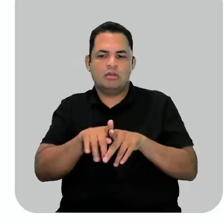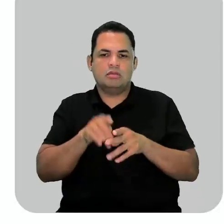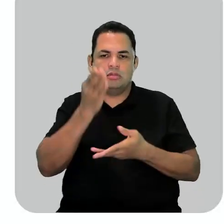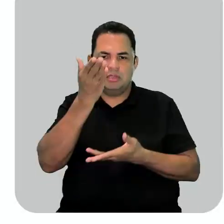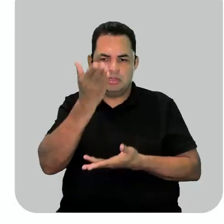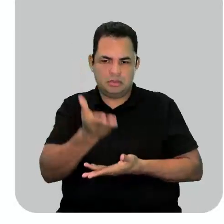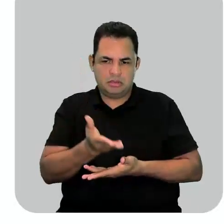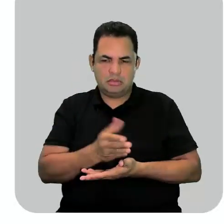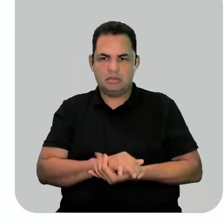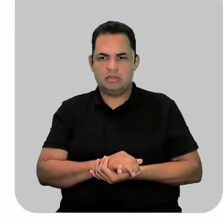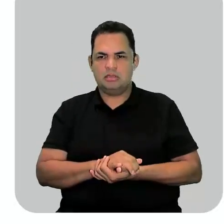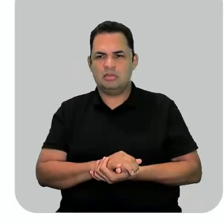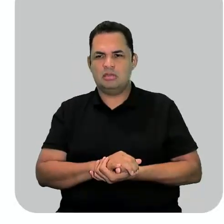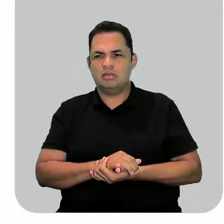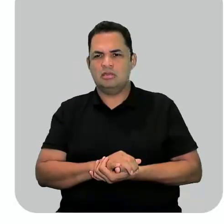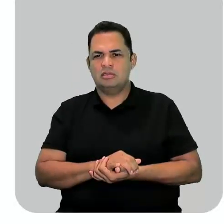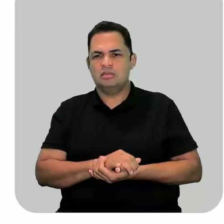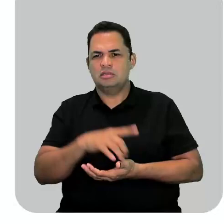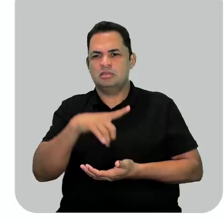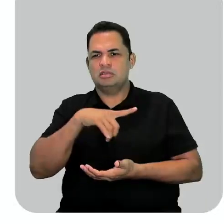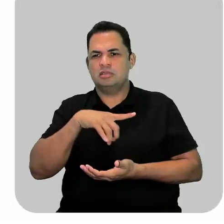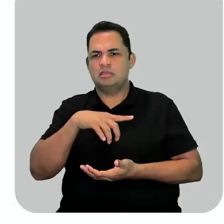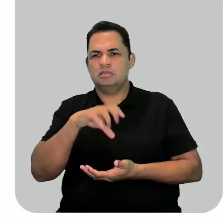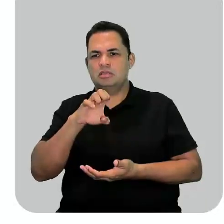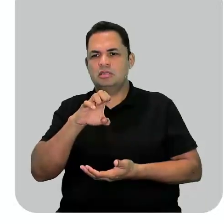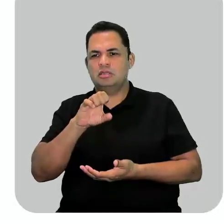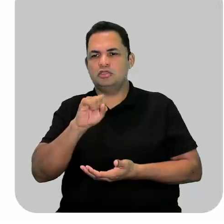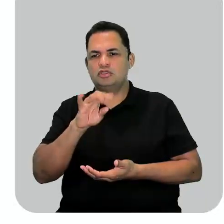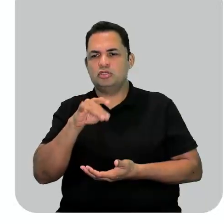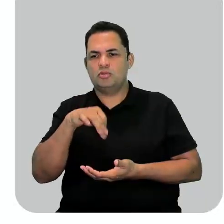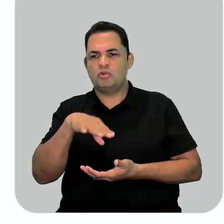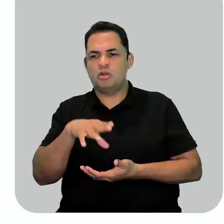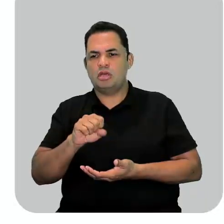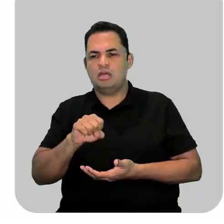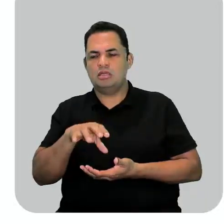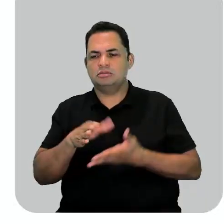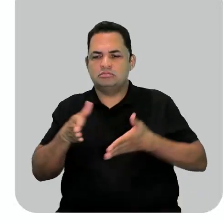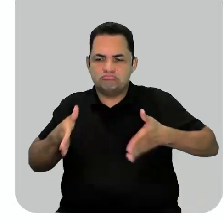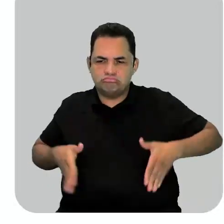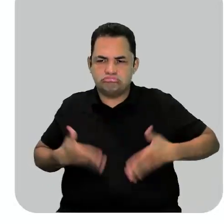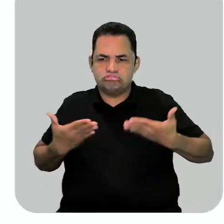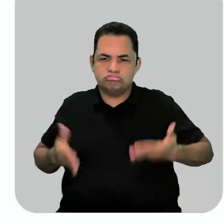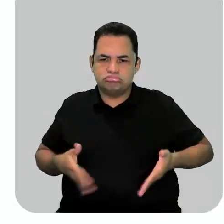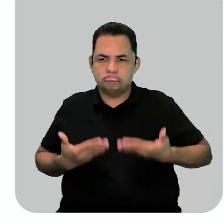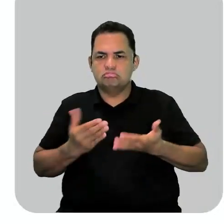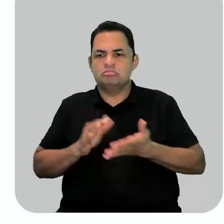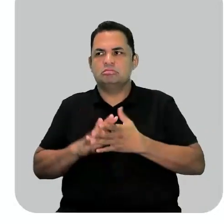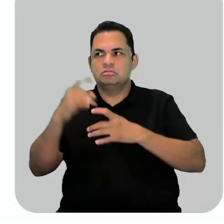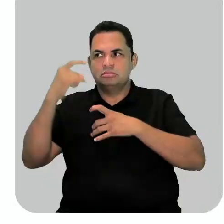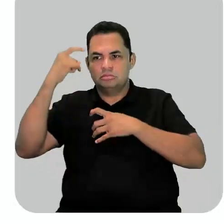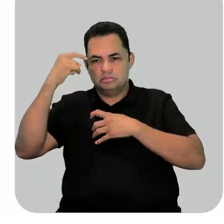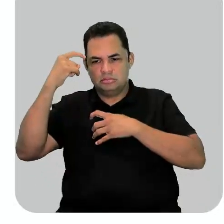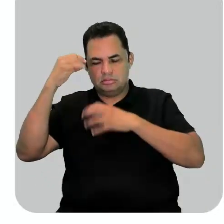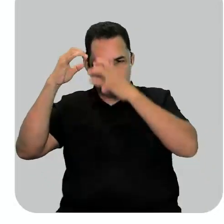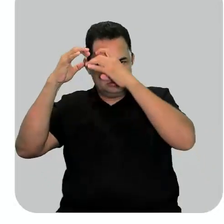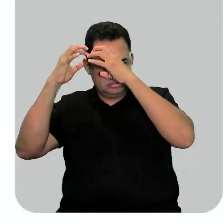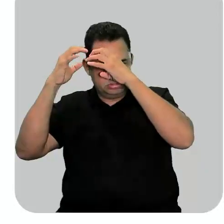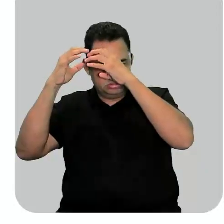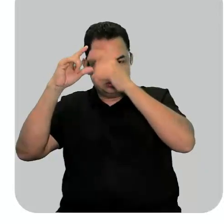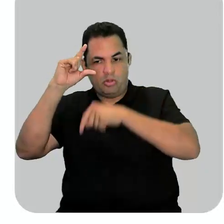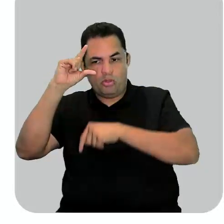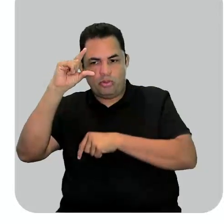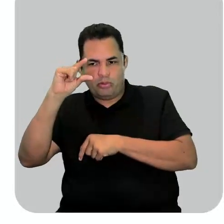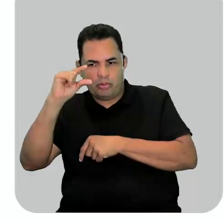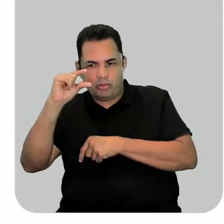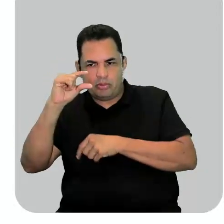droga. E nós temos as estimulantes, que produzem o aumento da atividade cerebral,